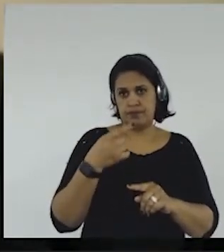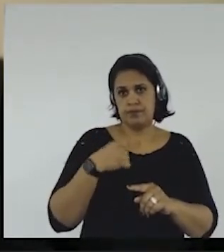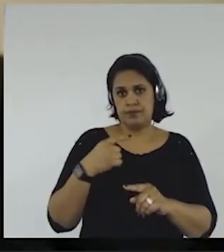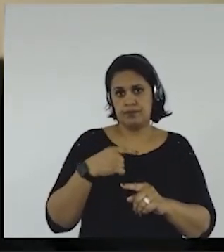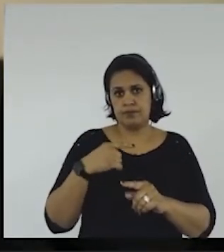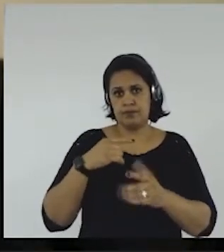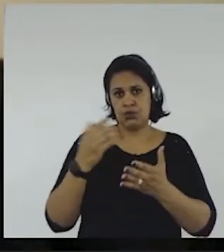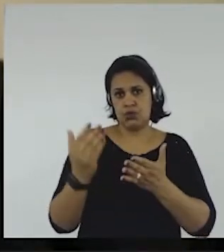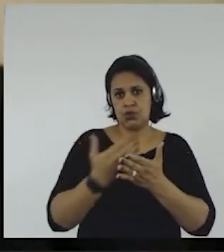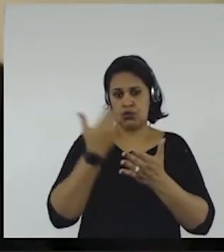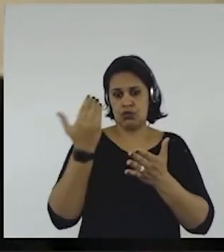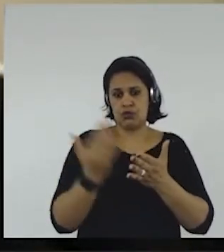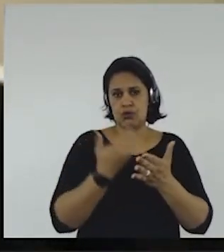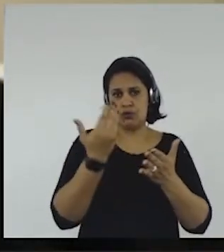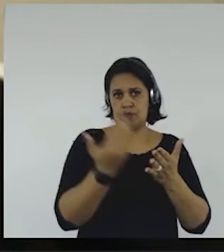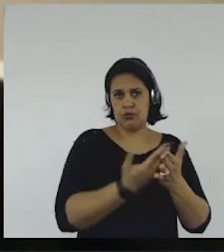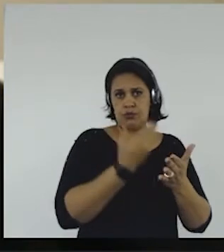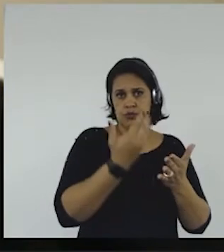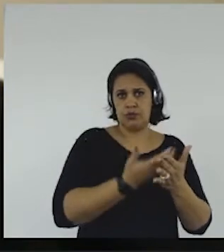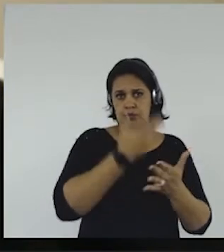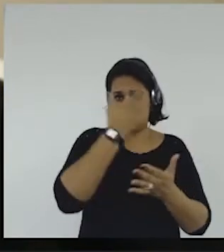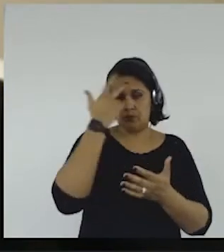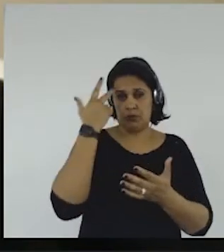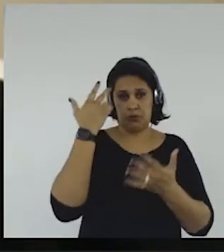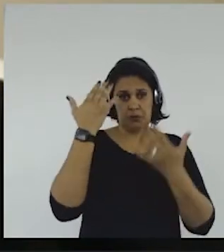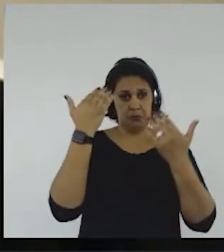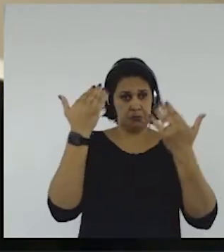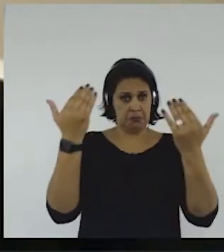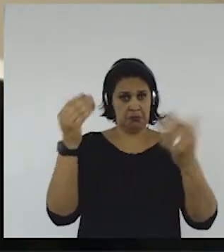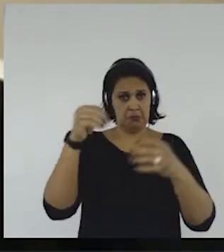personalidades ilustres daquela instituição.